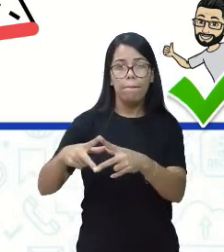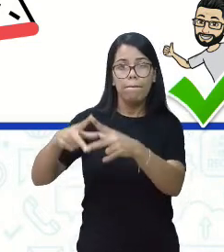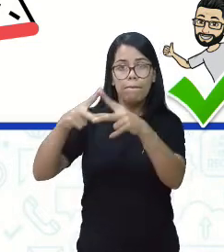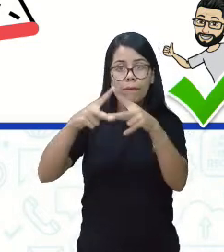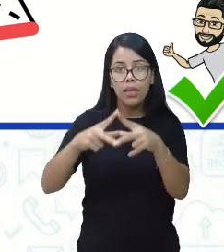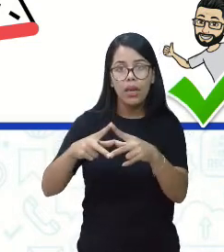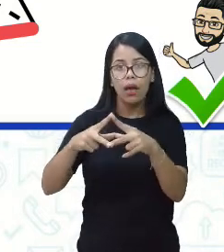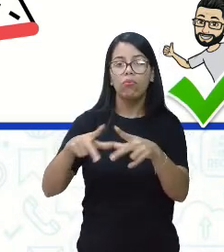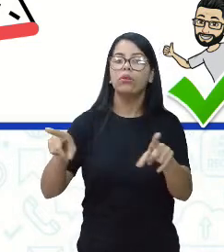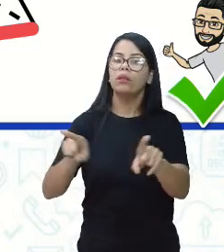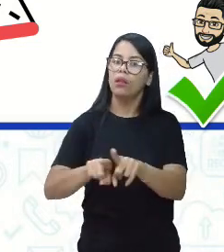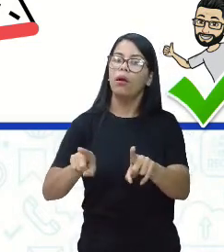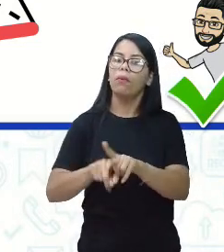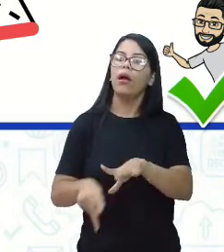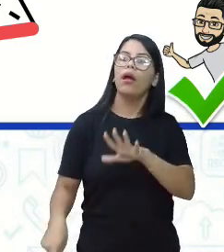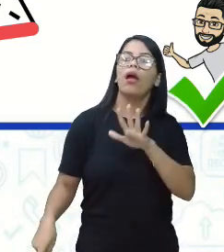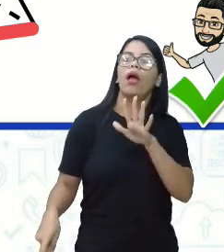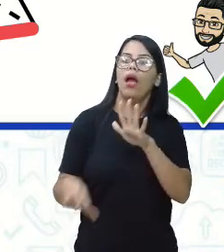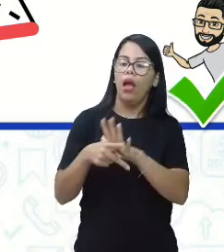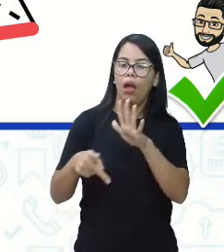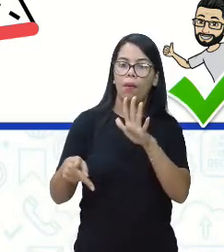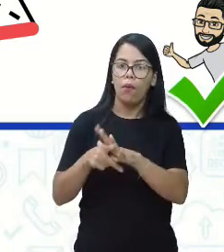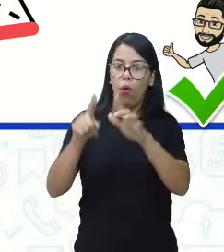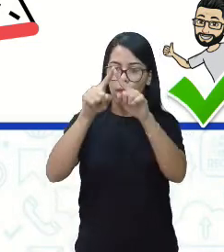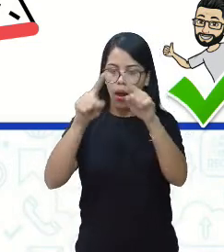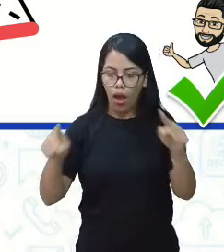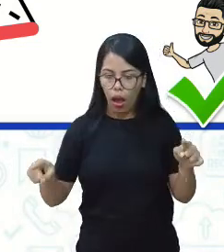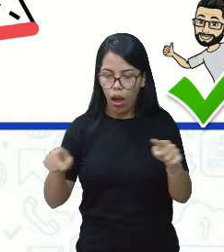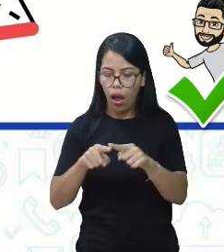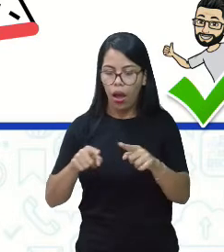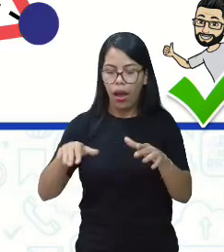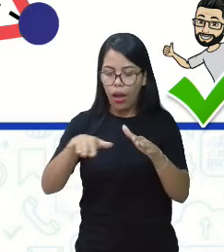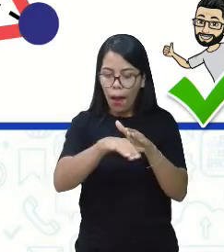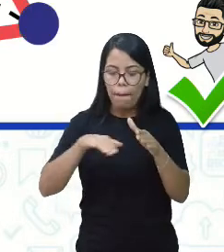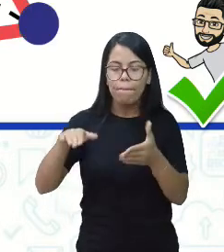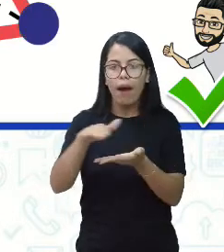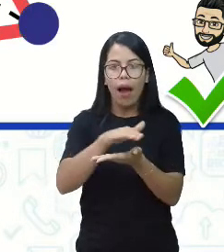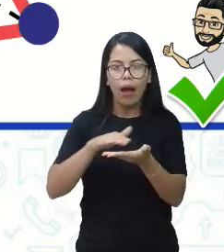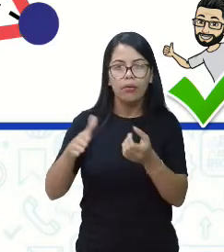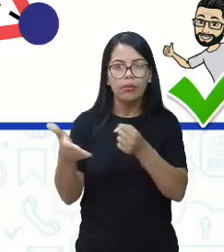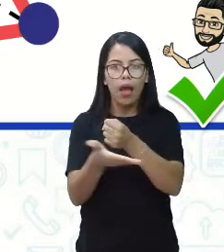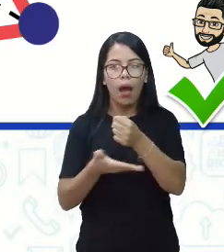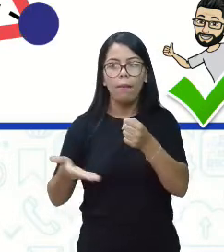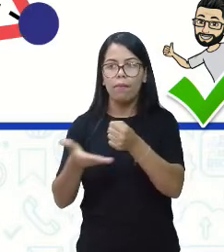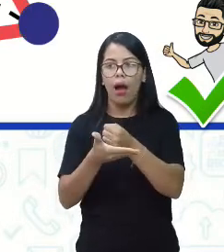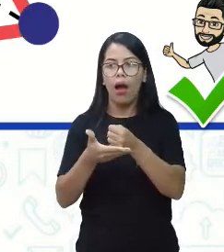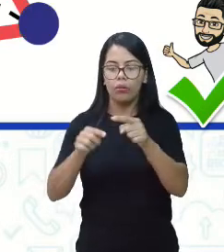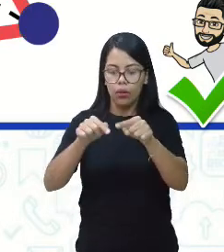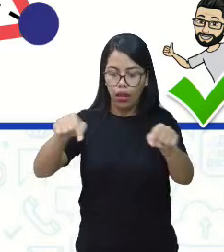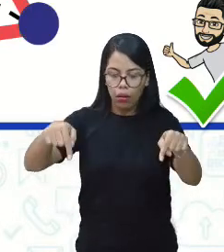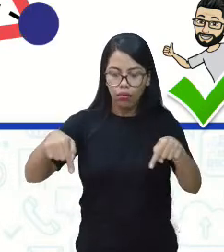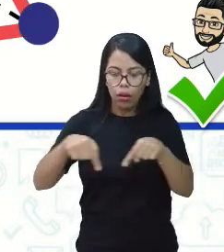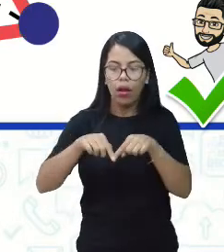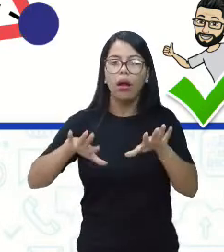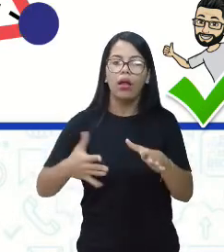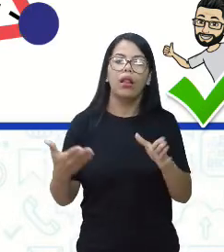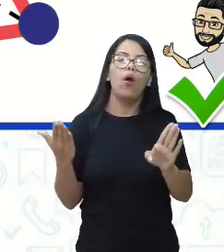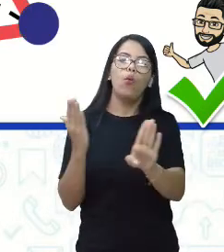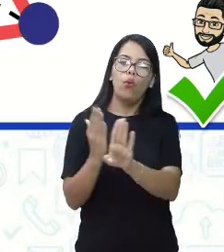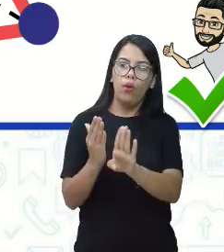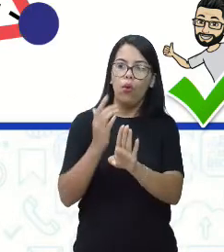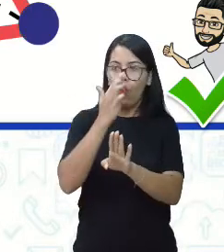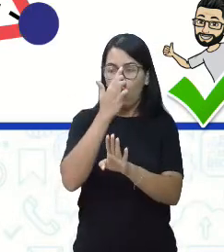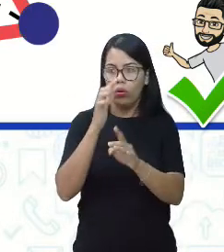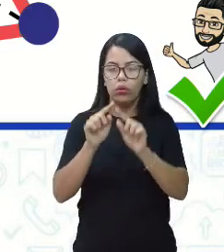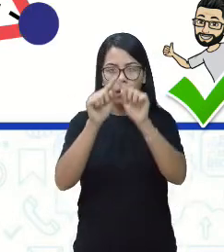O encontro dessas arestas formam aí, ó, um vértice e o encontro desses vértices, né, formando